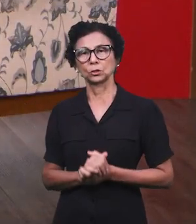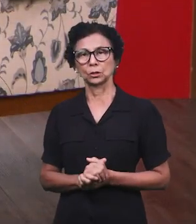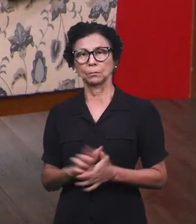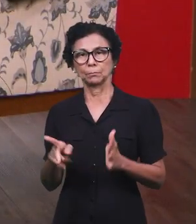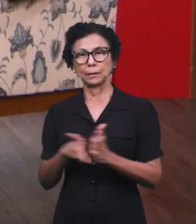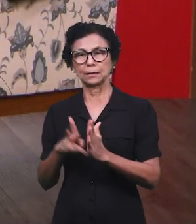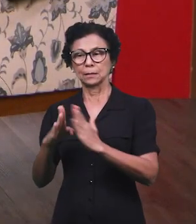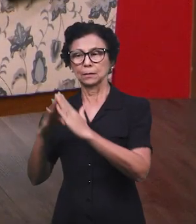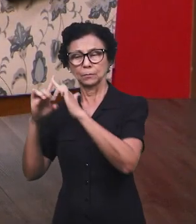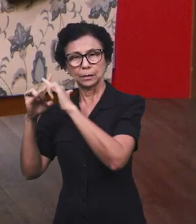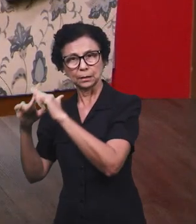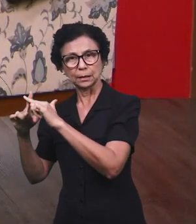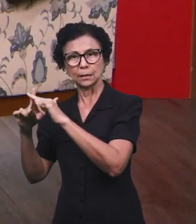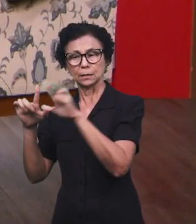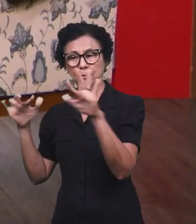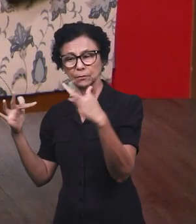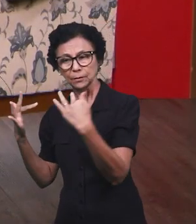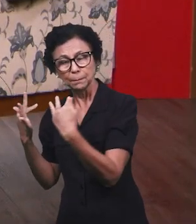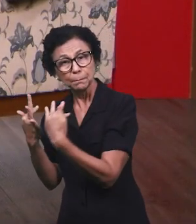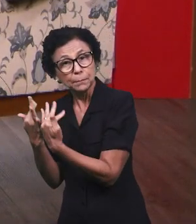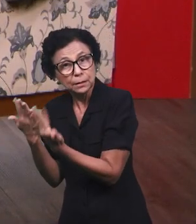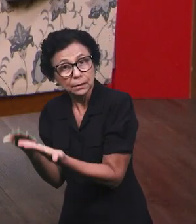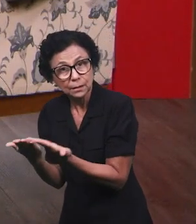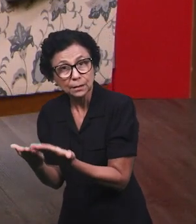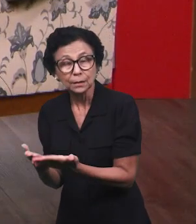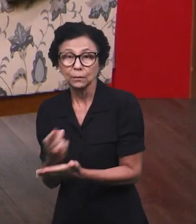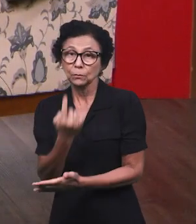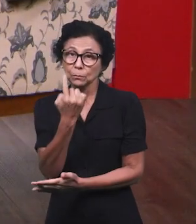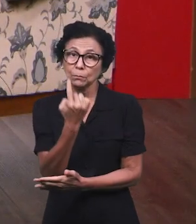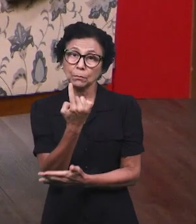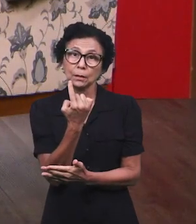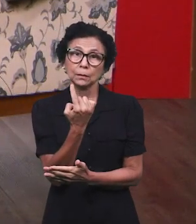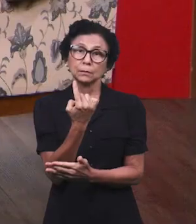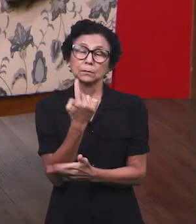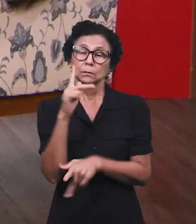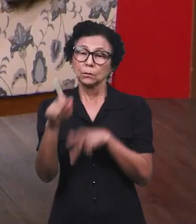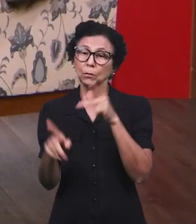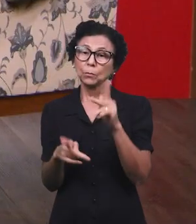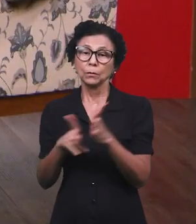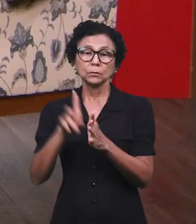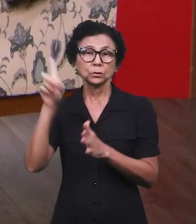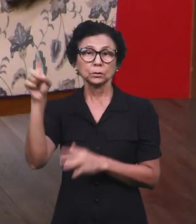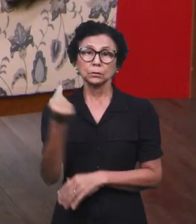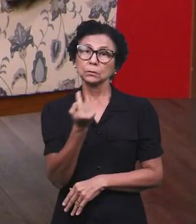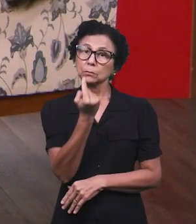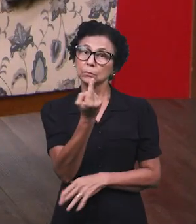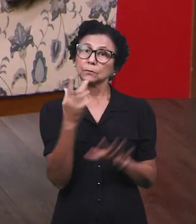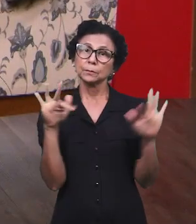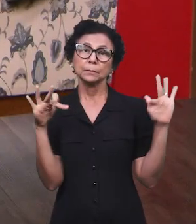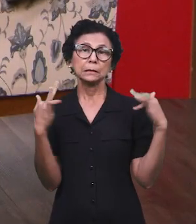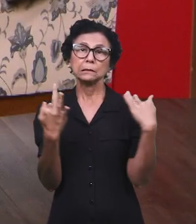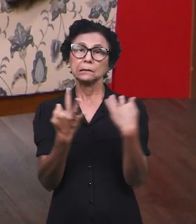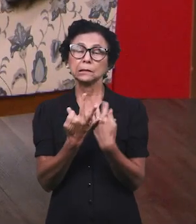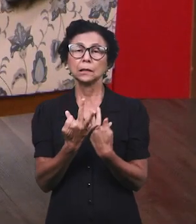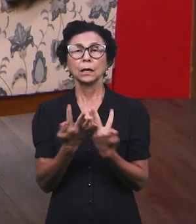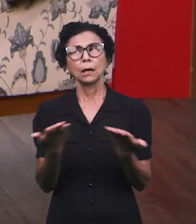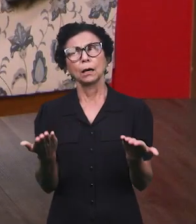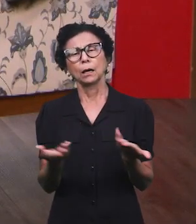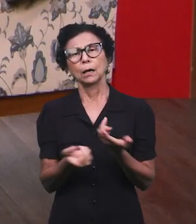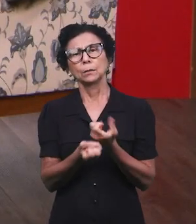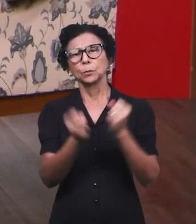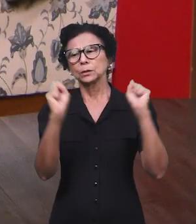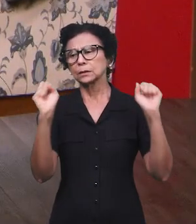mais abrangente, a nossa família é uma família. O povo de Deus é uma família. Não é